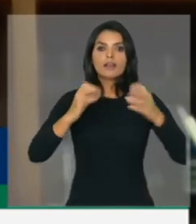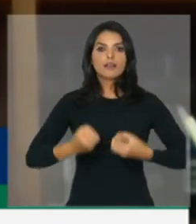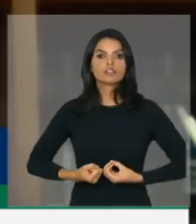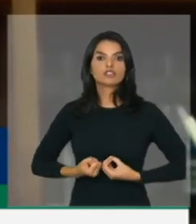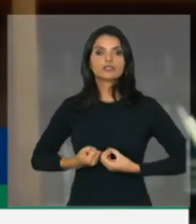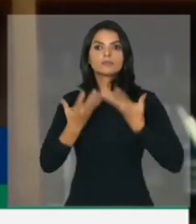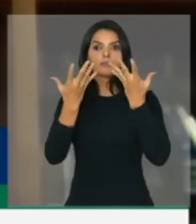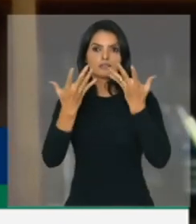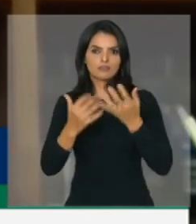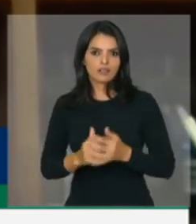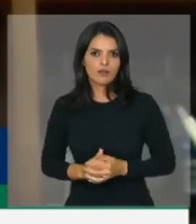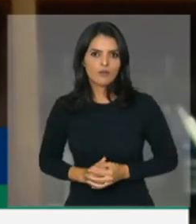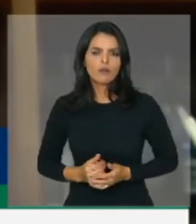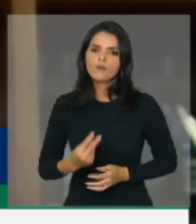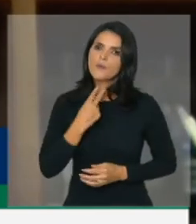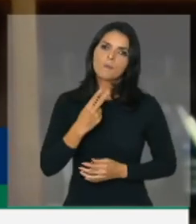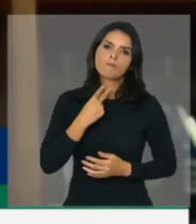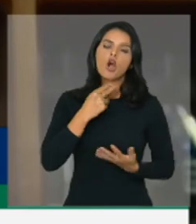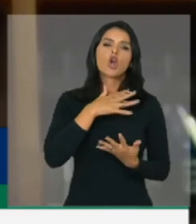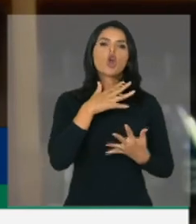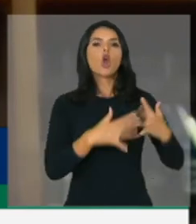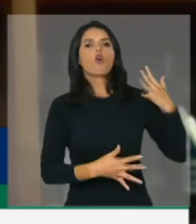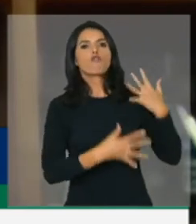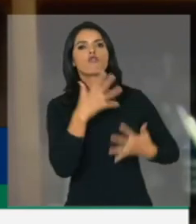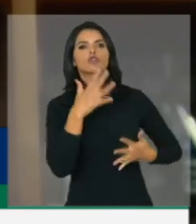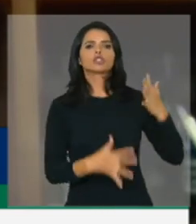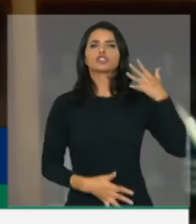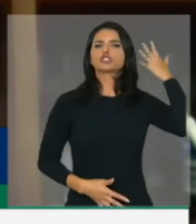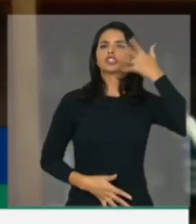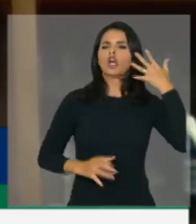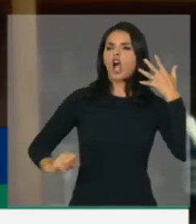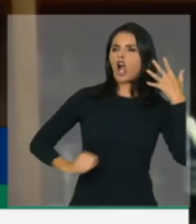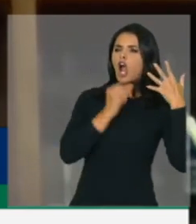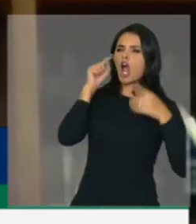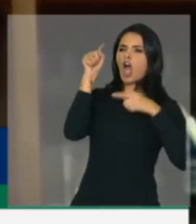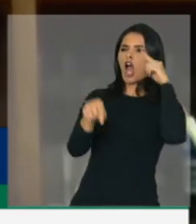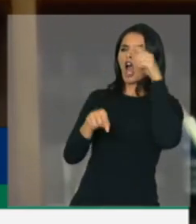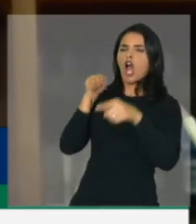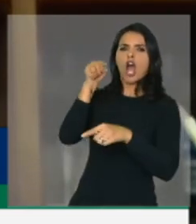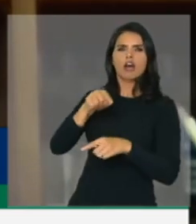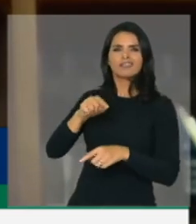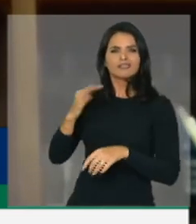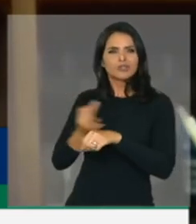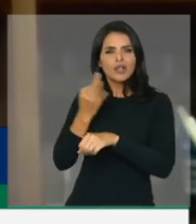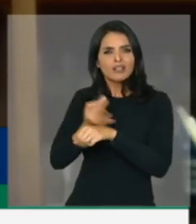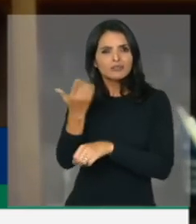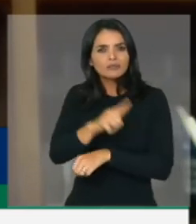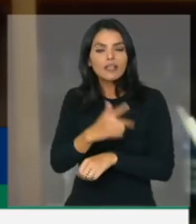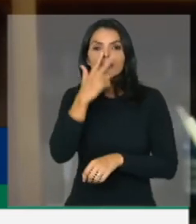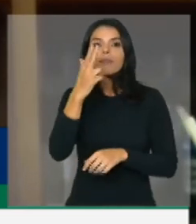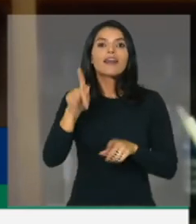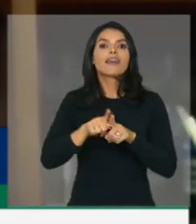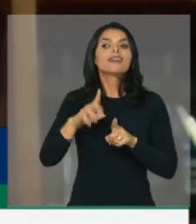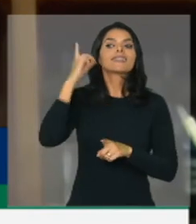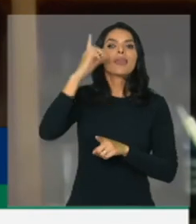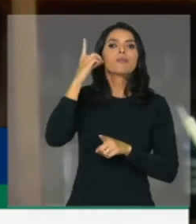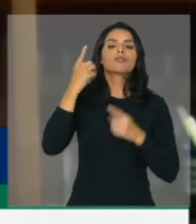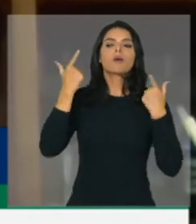expressão, entende? Não pode ser confundido com discurso de ódio e intolerância. Imunidade não pode